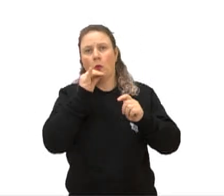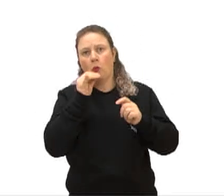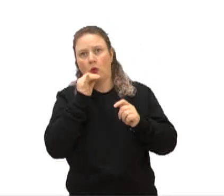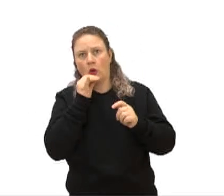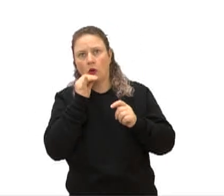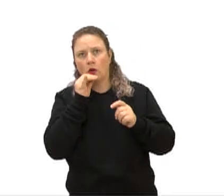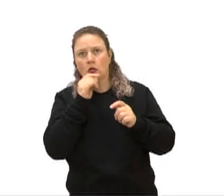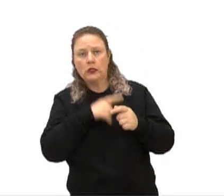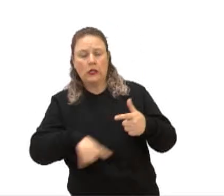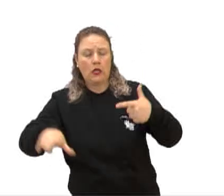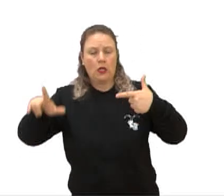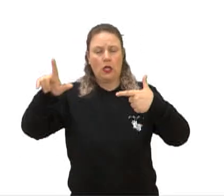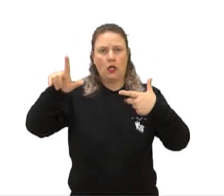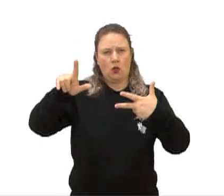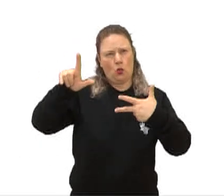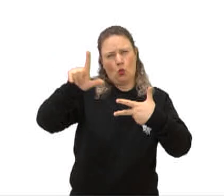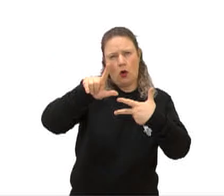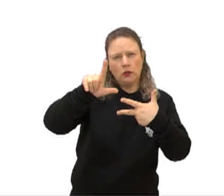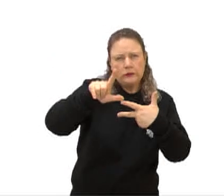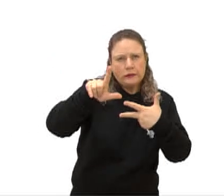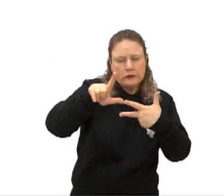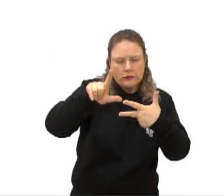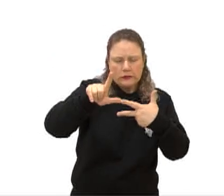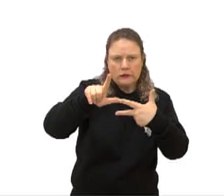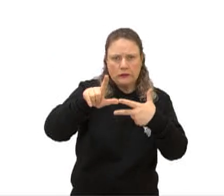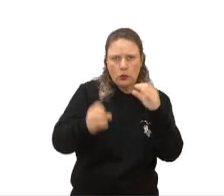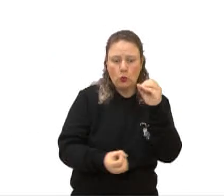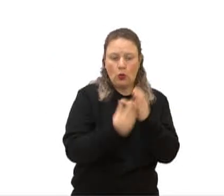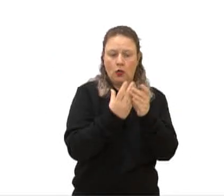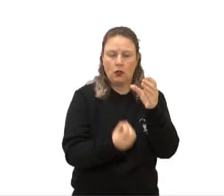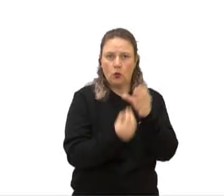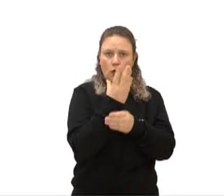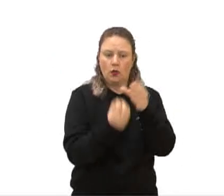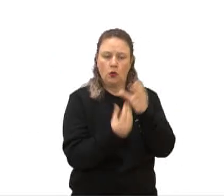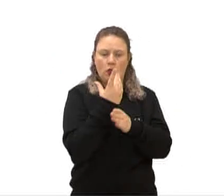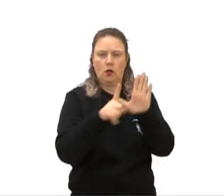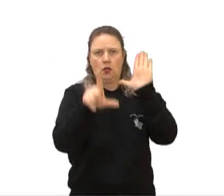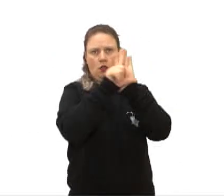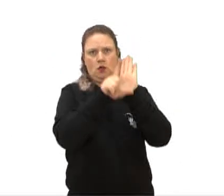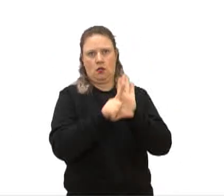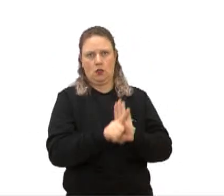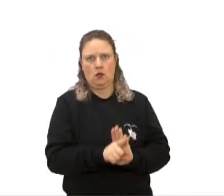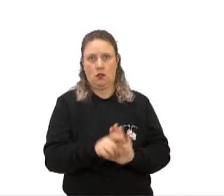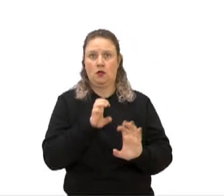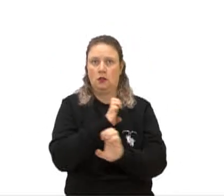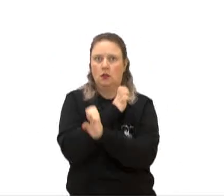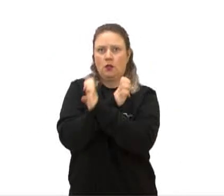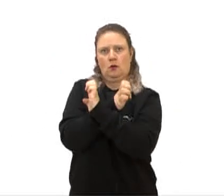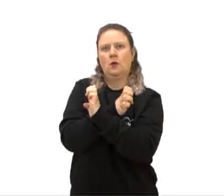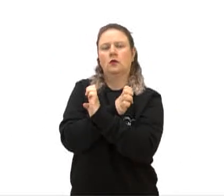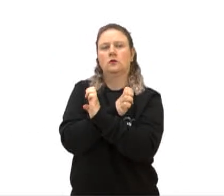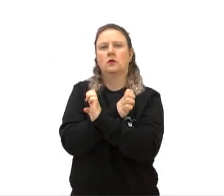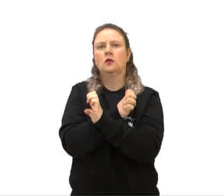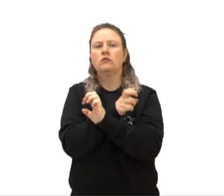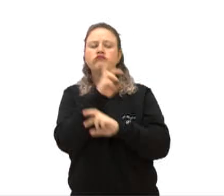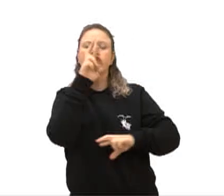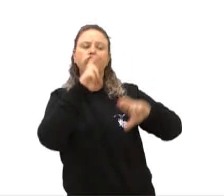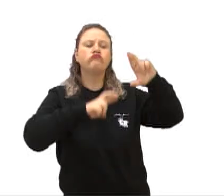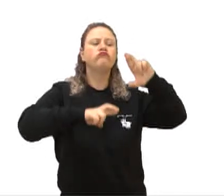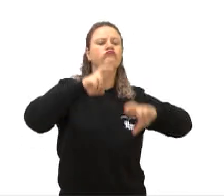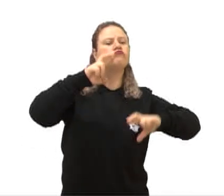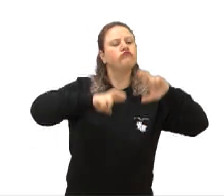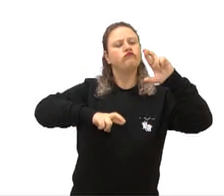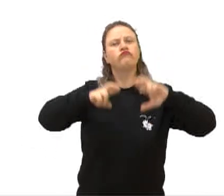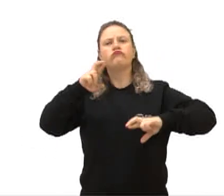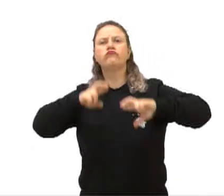poder legislativo, que fazia leis em Esparta. E, por último, né, para fiscalizar o trabalho que os reis